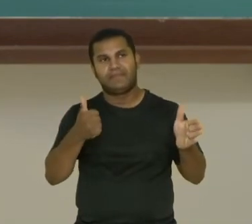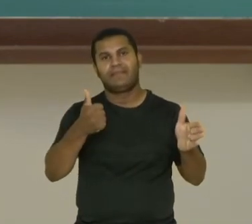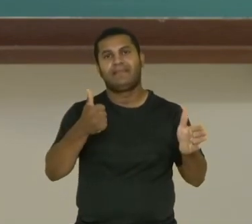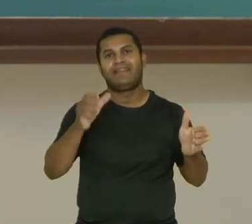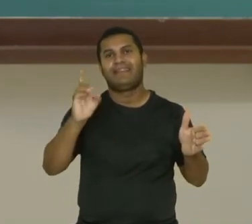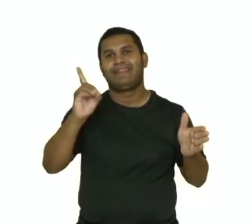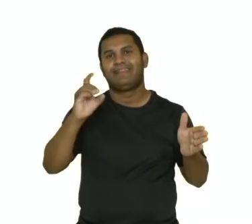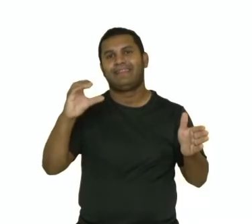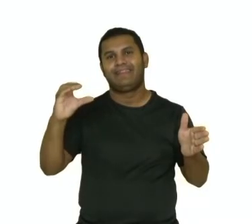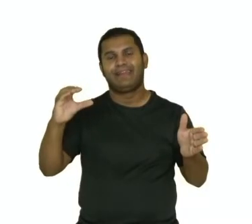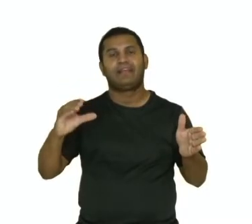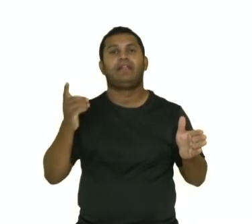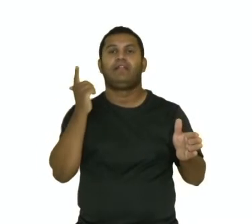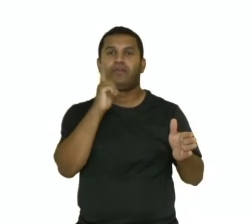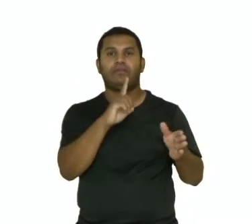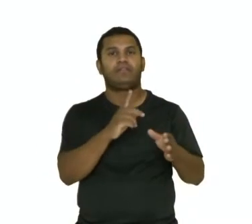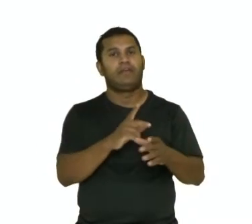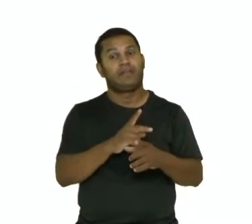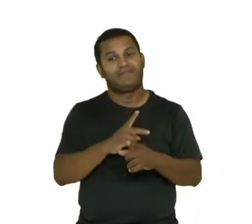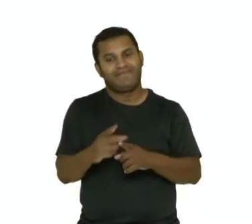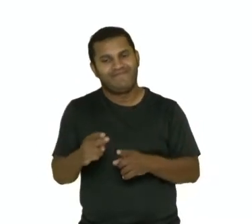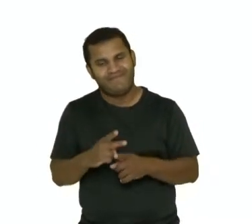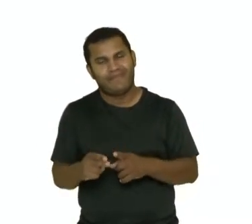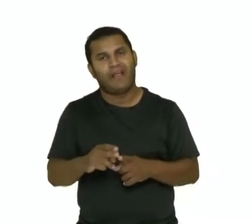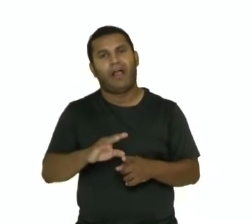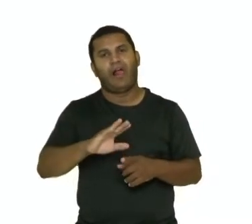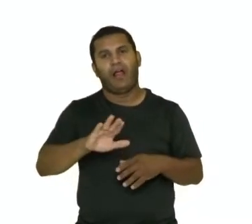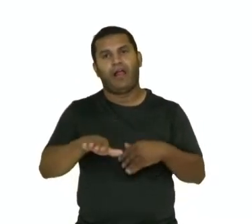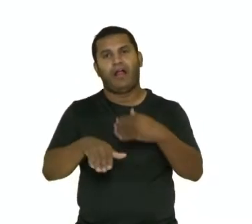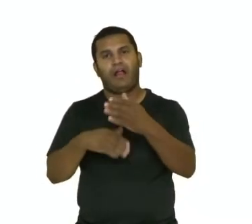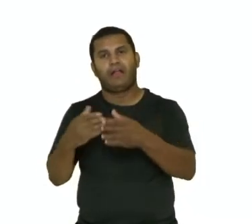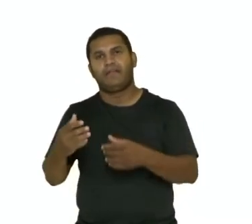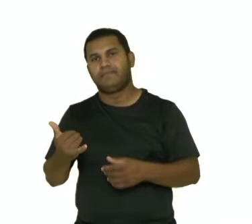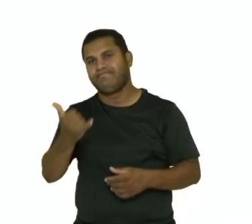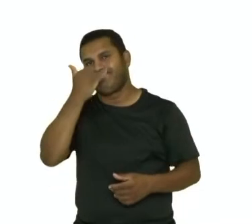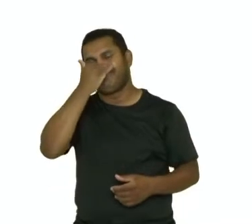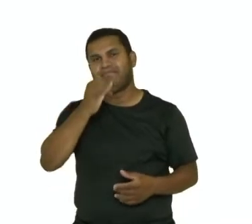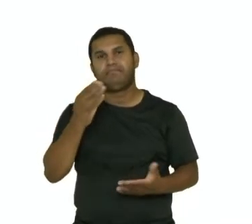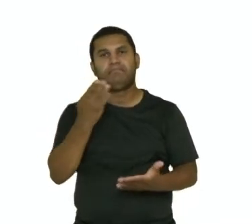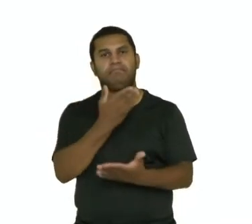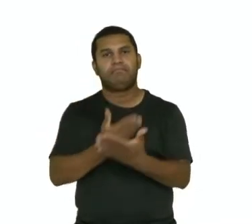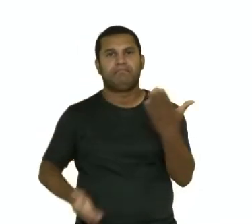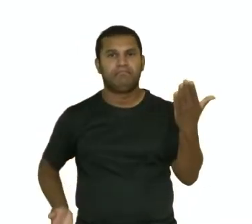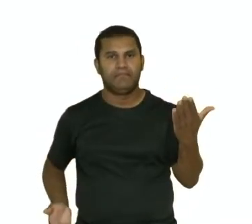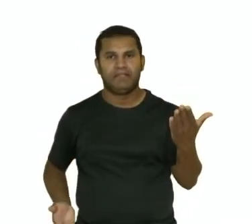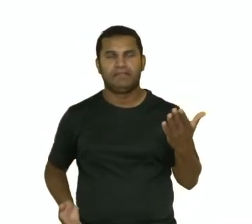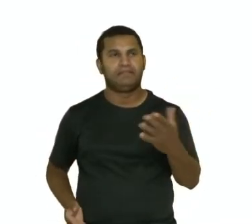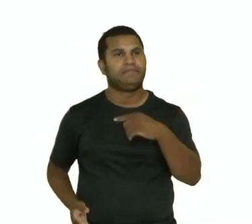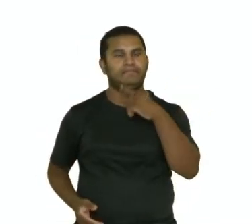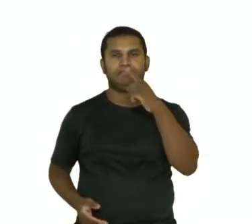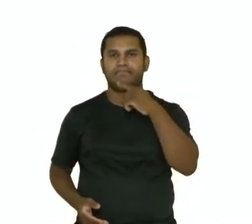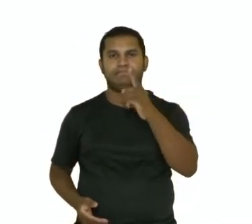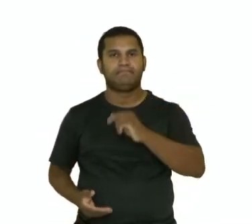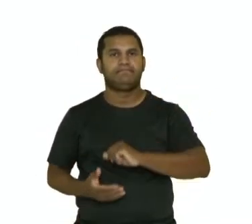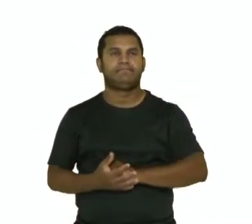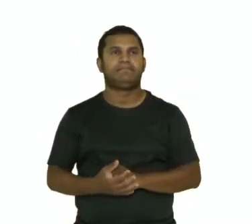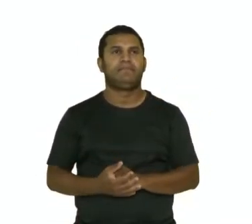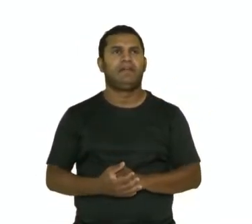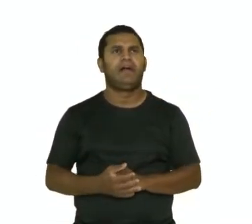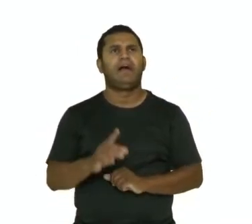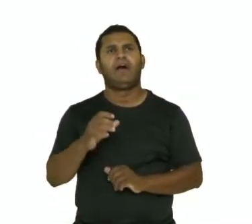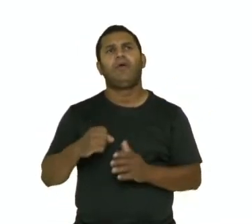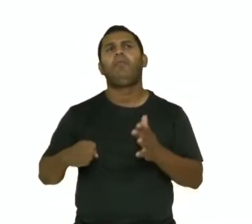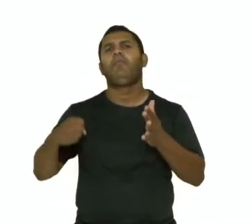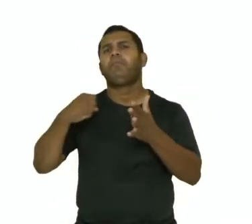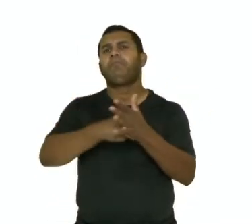conquista. Tá? Então veja, a resistência indígena também se manifestou no cotidiano por meio da